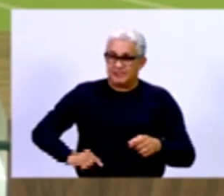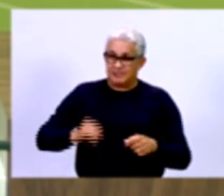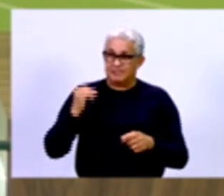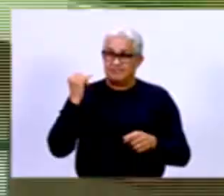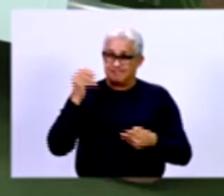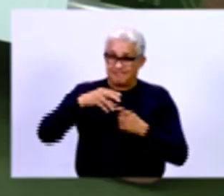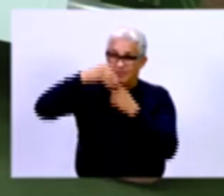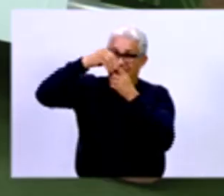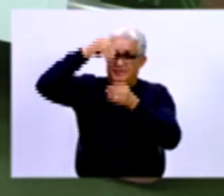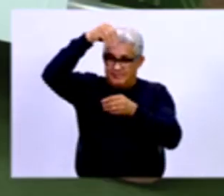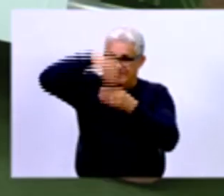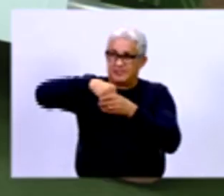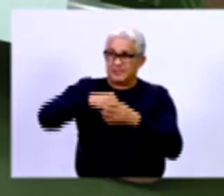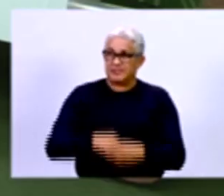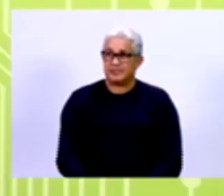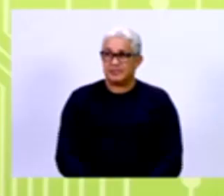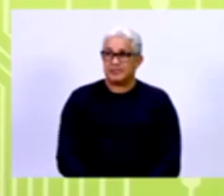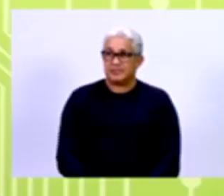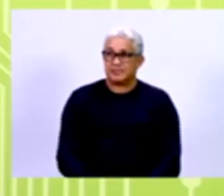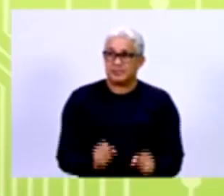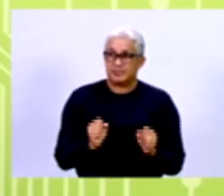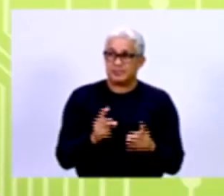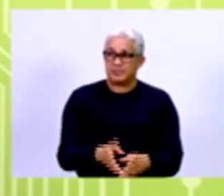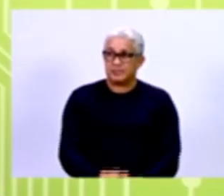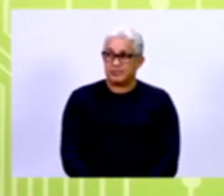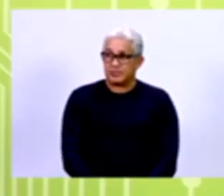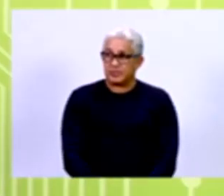interna. Ok,